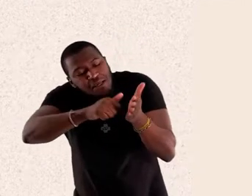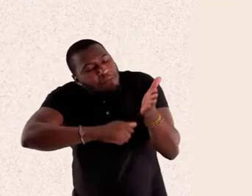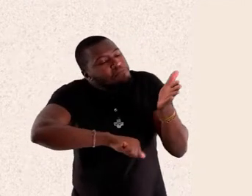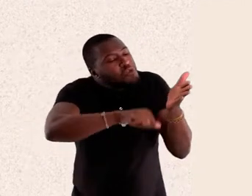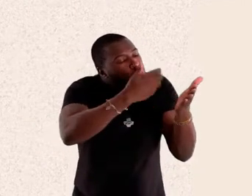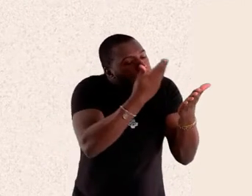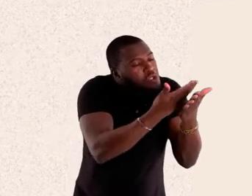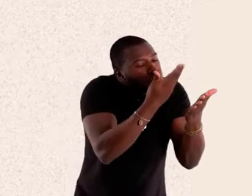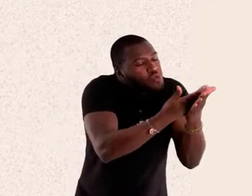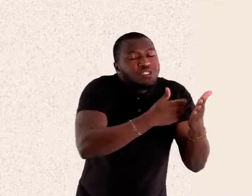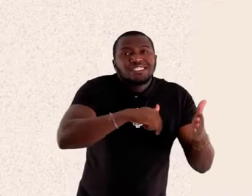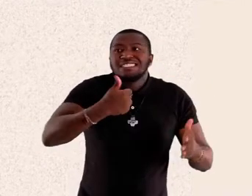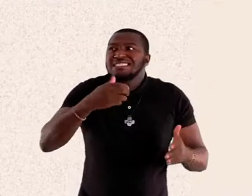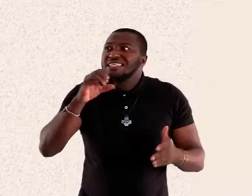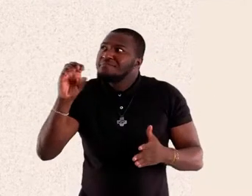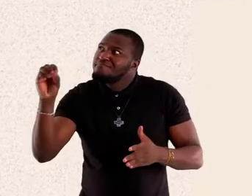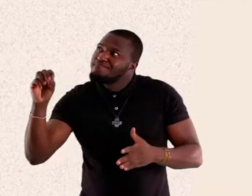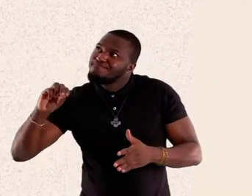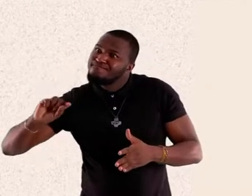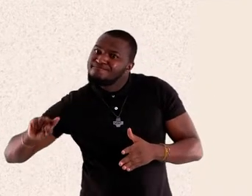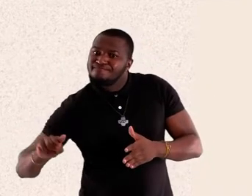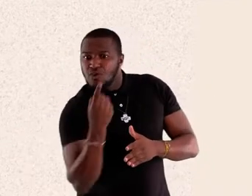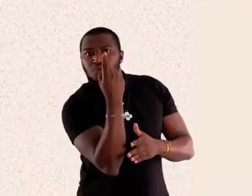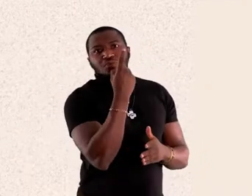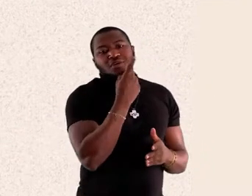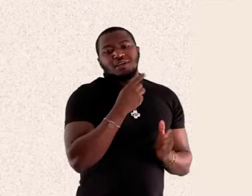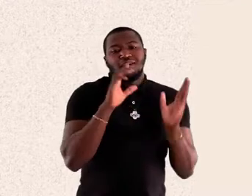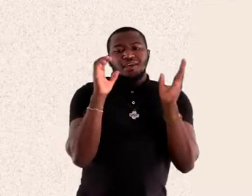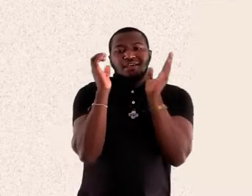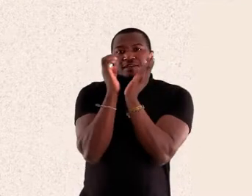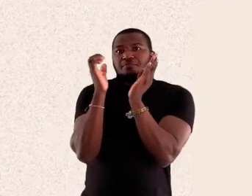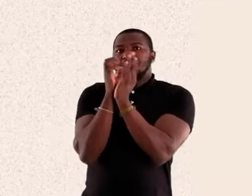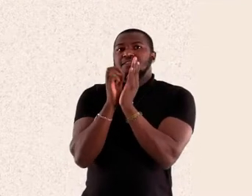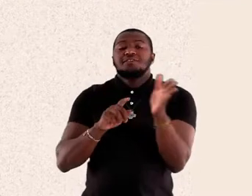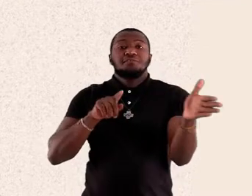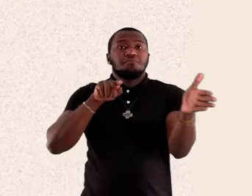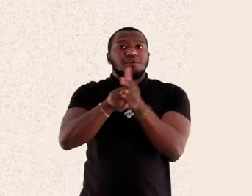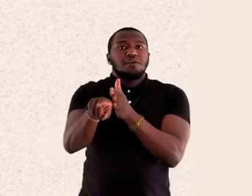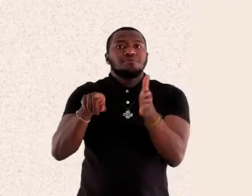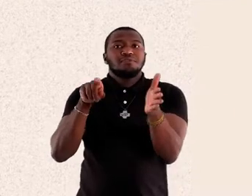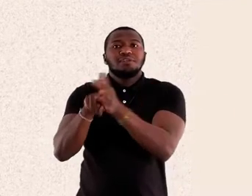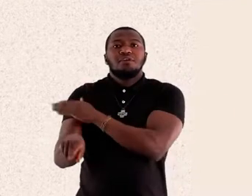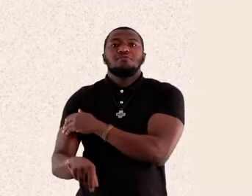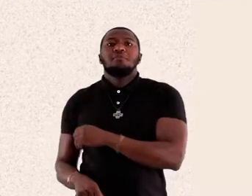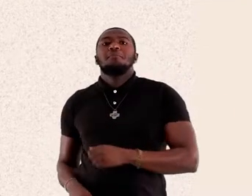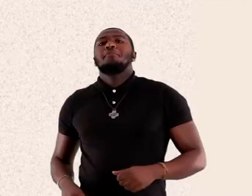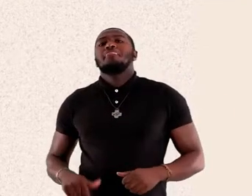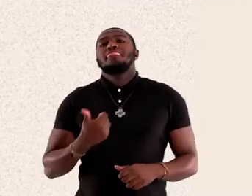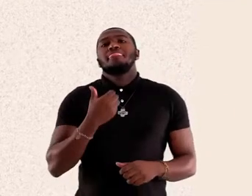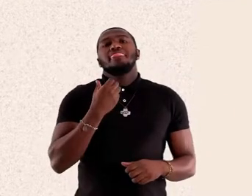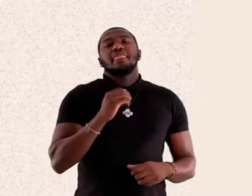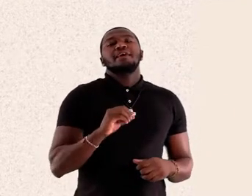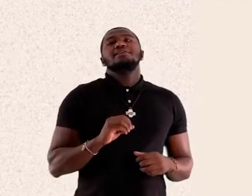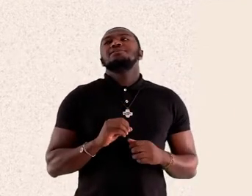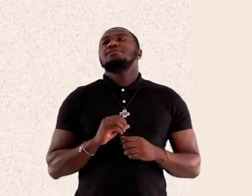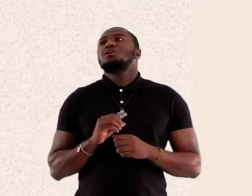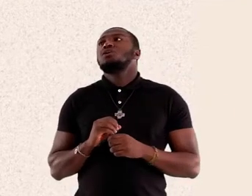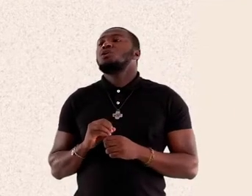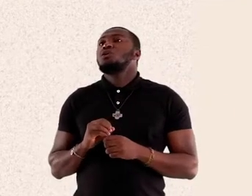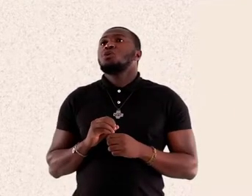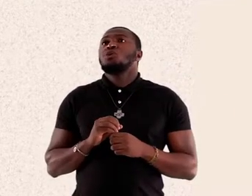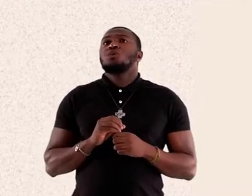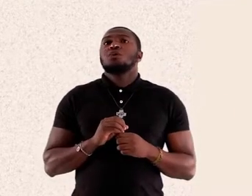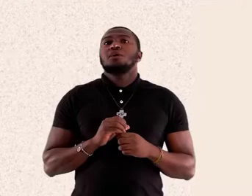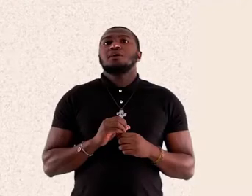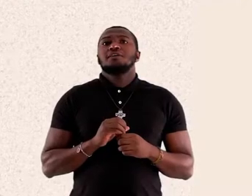com mais de 100 mil equipes eles tinham uma pergunta que era pergunta número 10 era assim começou